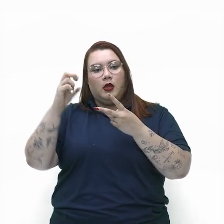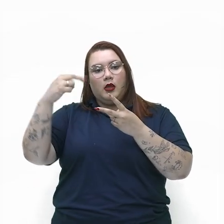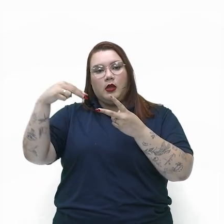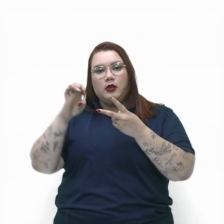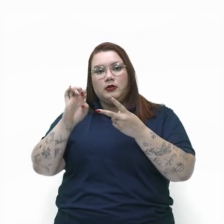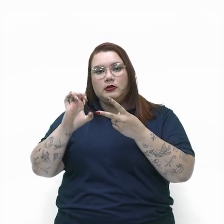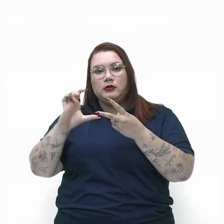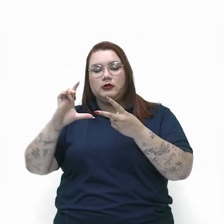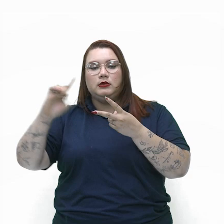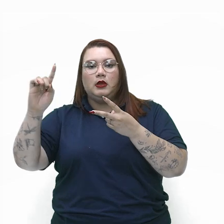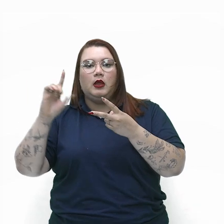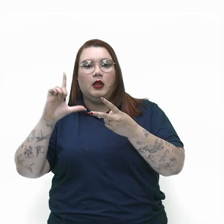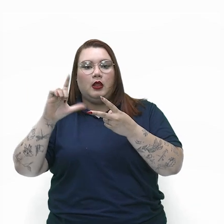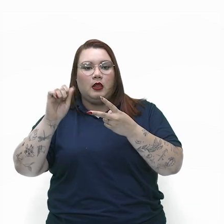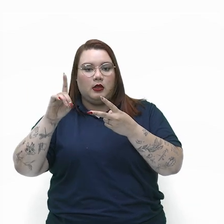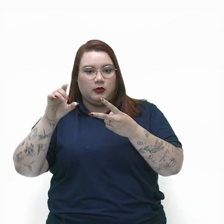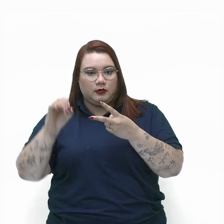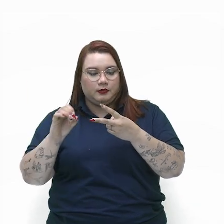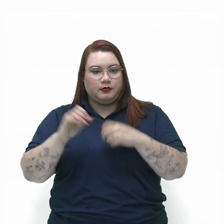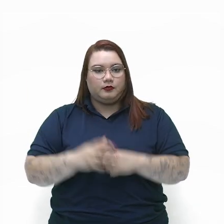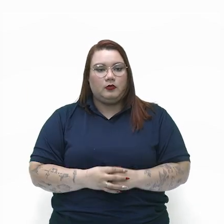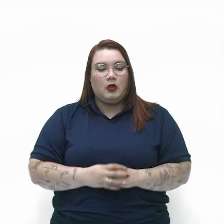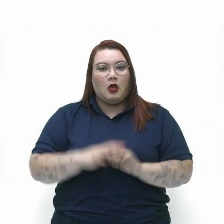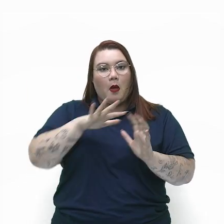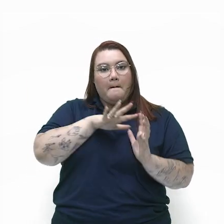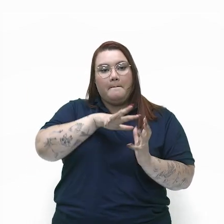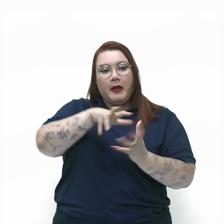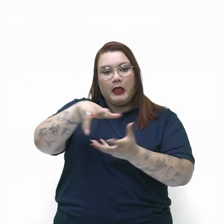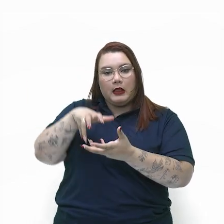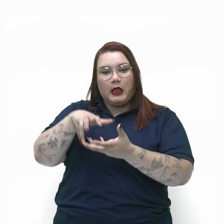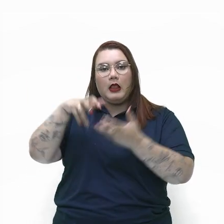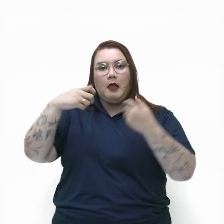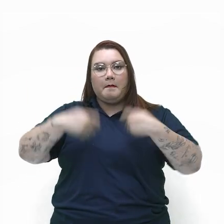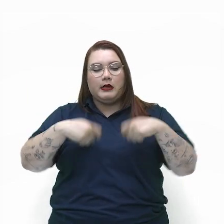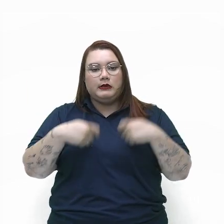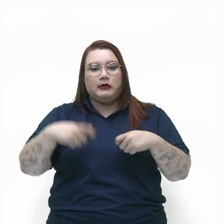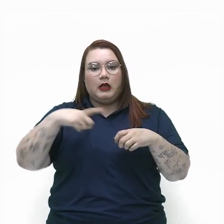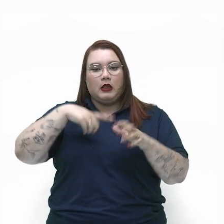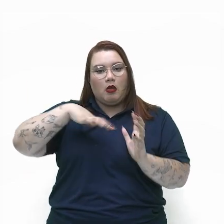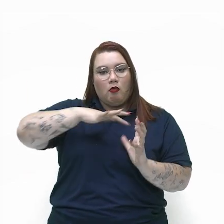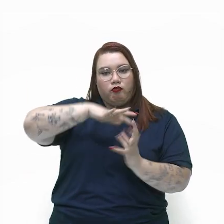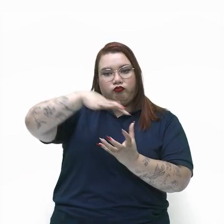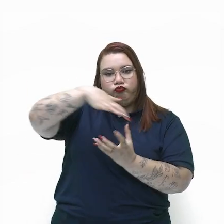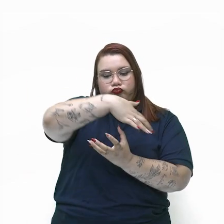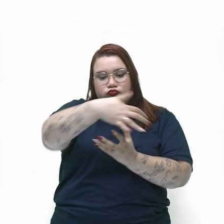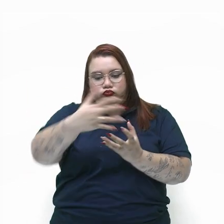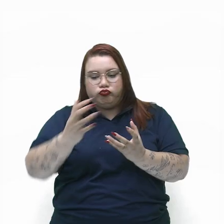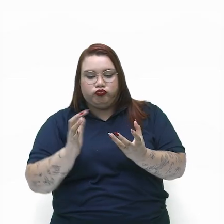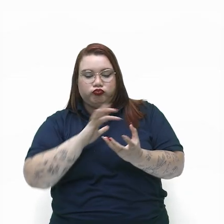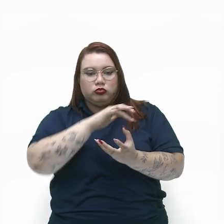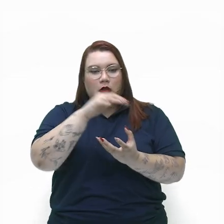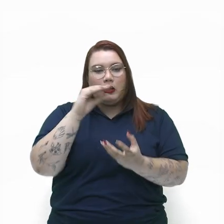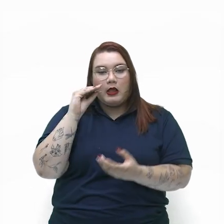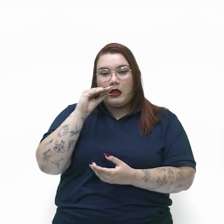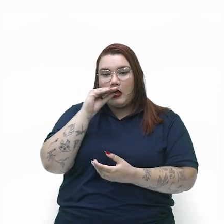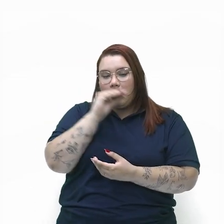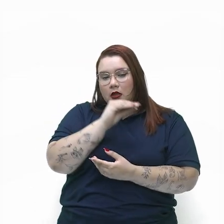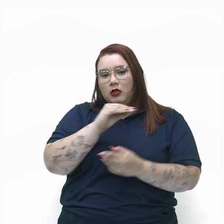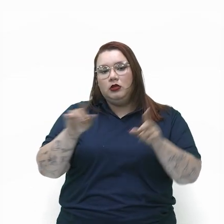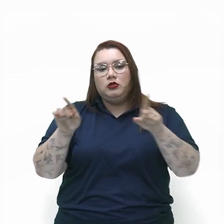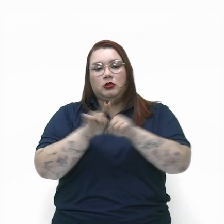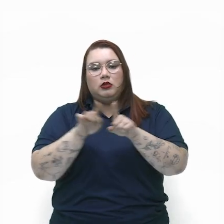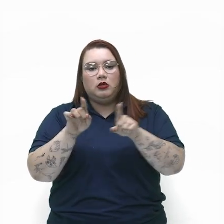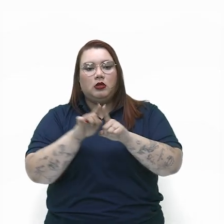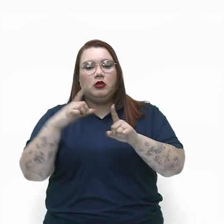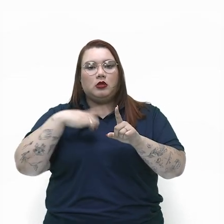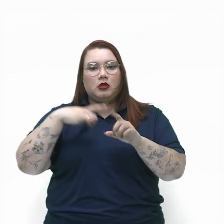Os exoplanetas, eles têm que ter uma atmosfera densa, que retém calor. E planetas, eles têm que ter, esses